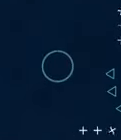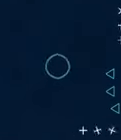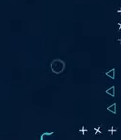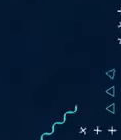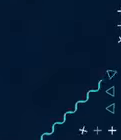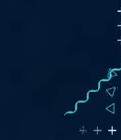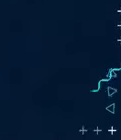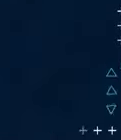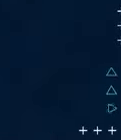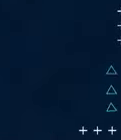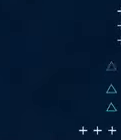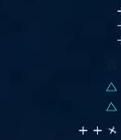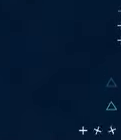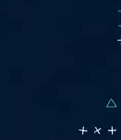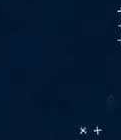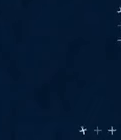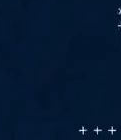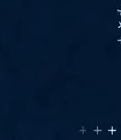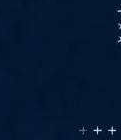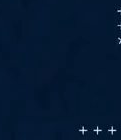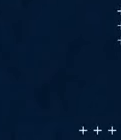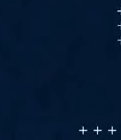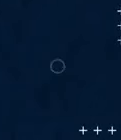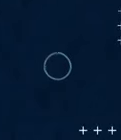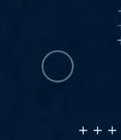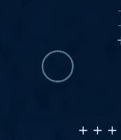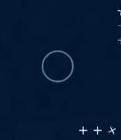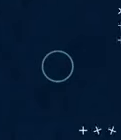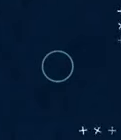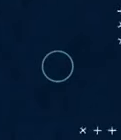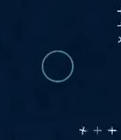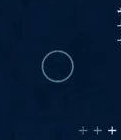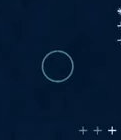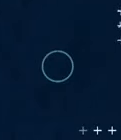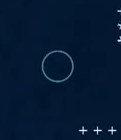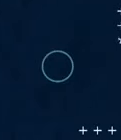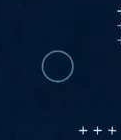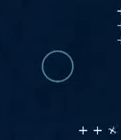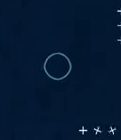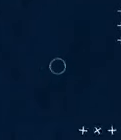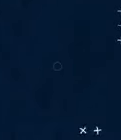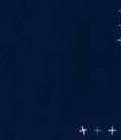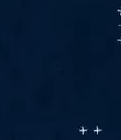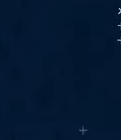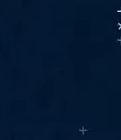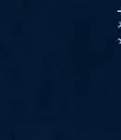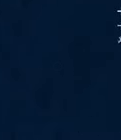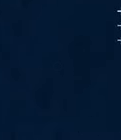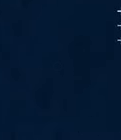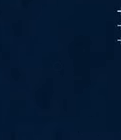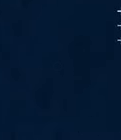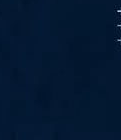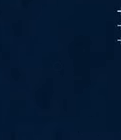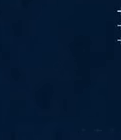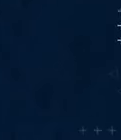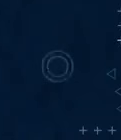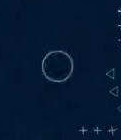Objetivo específico. Reconhecer através de situações problema as equações exponenciais, tais como sua